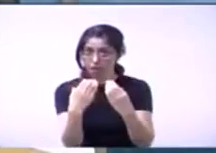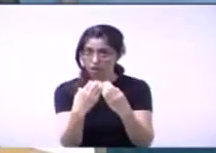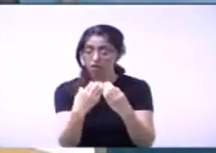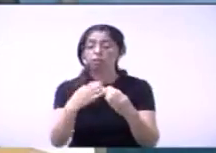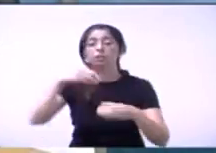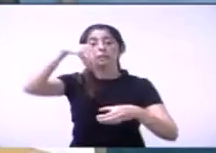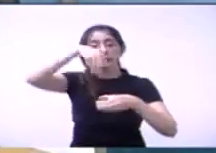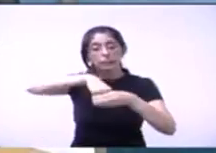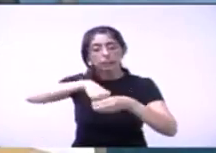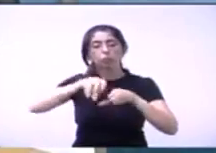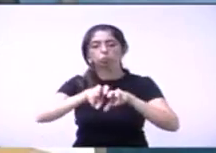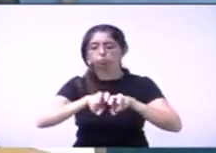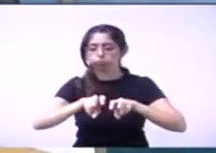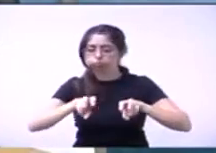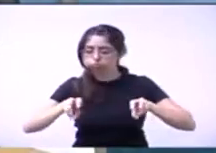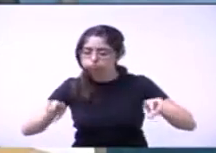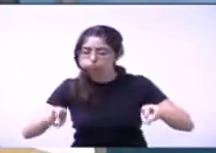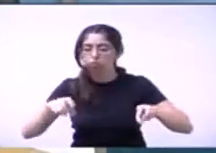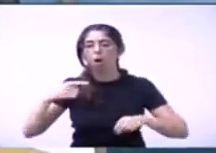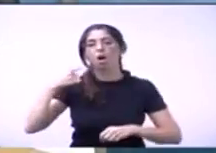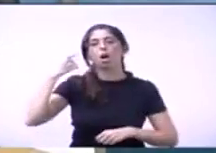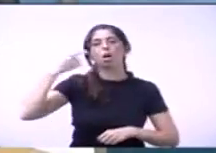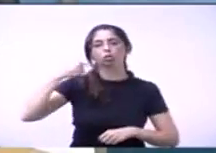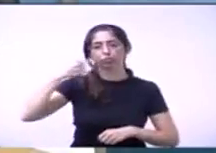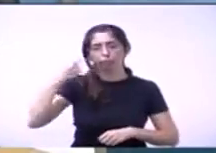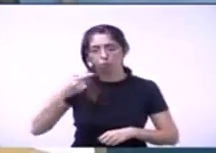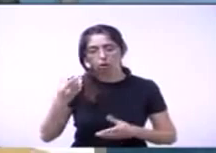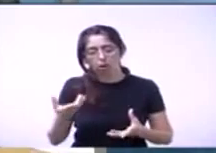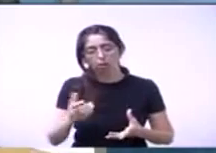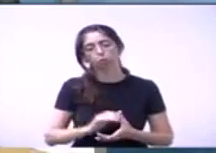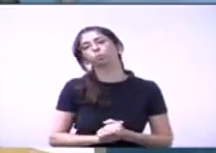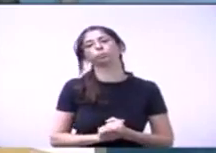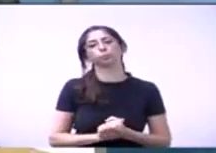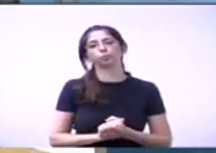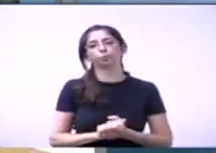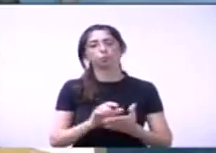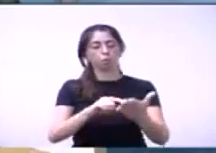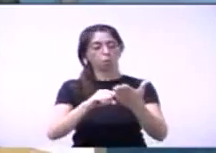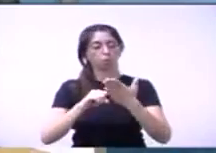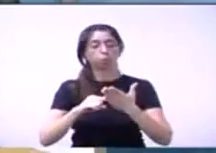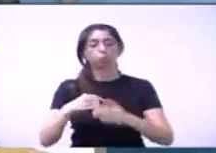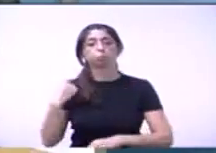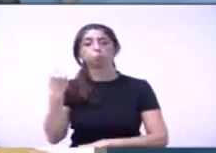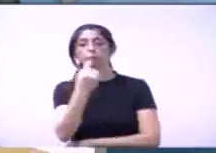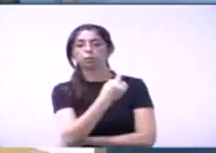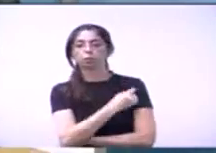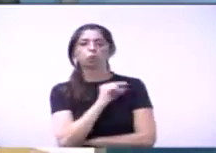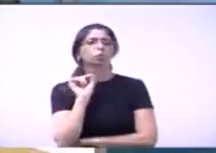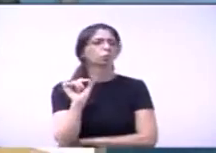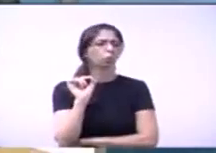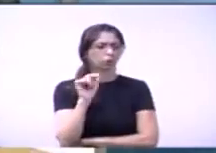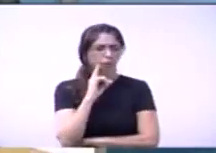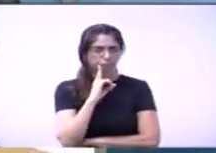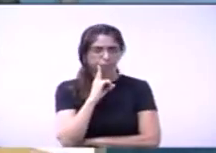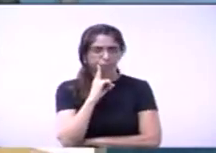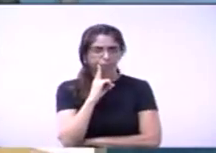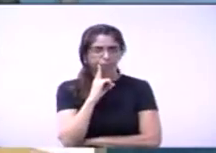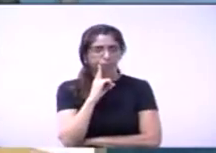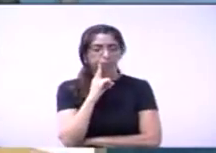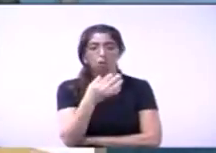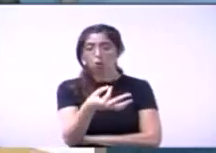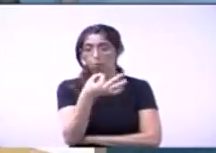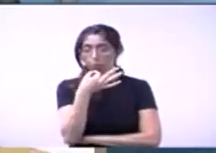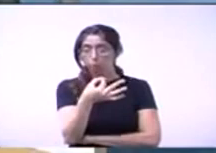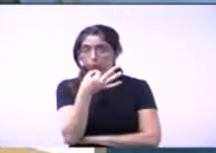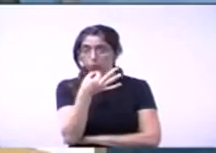que disse que, não obstante os briosos propósitos desta